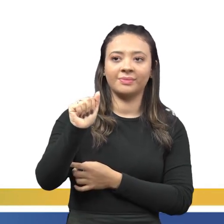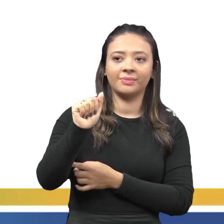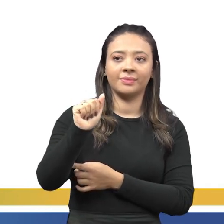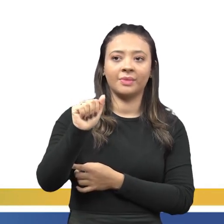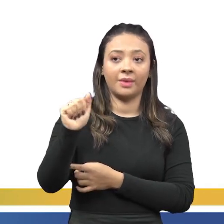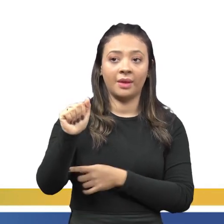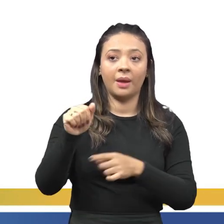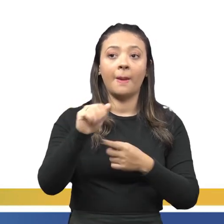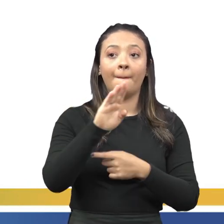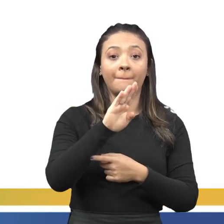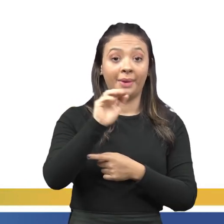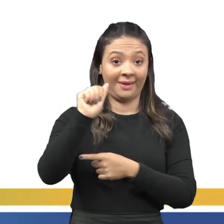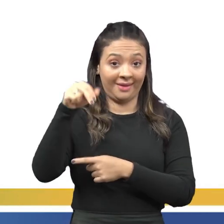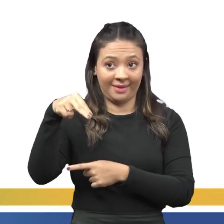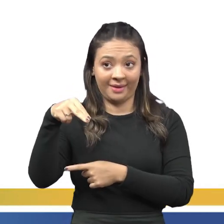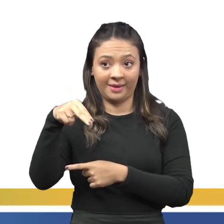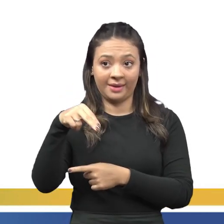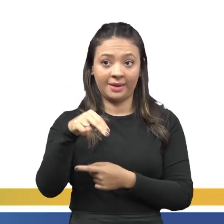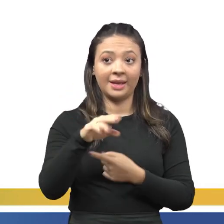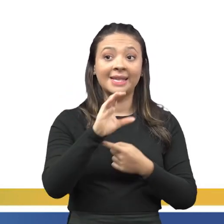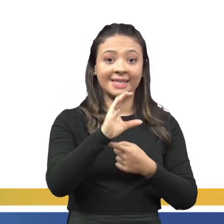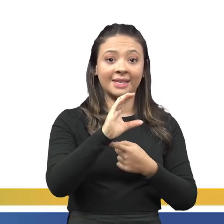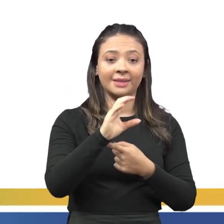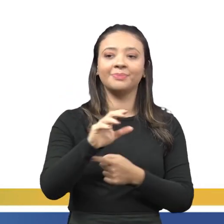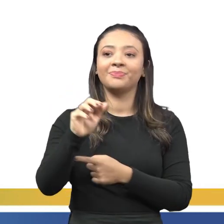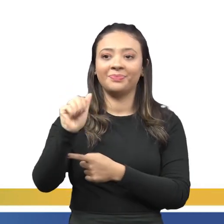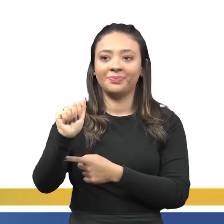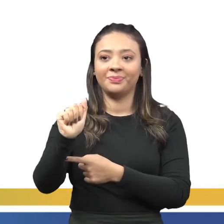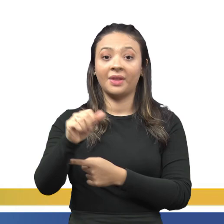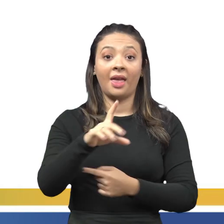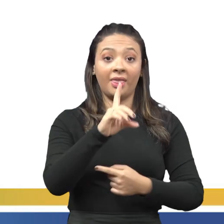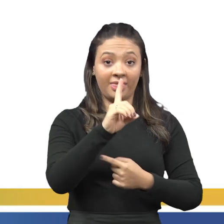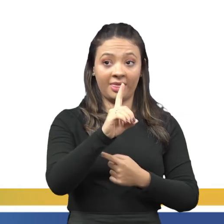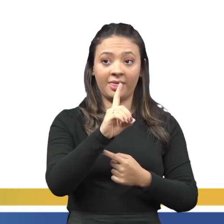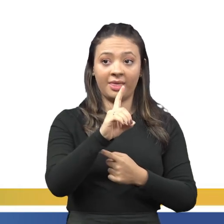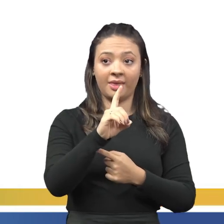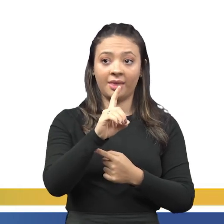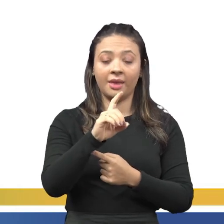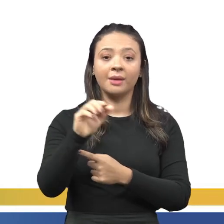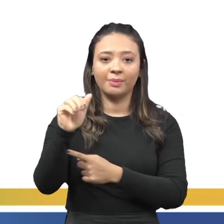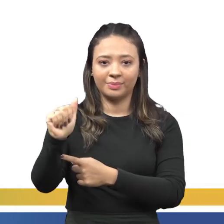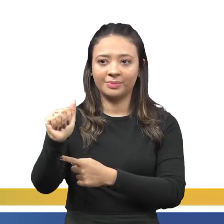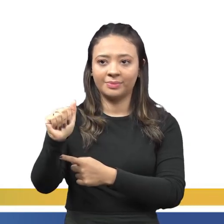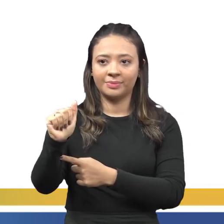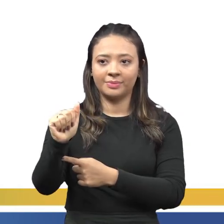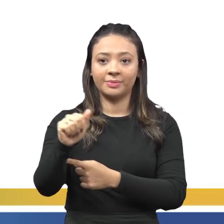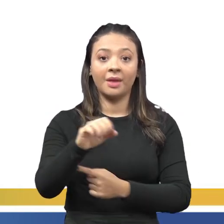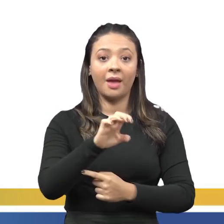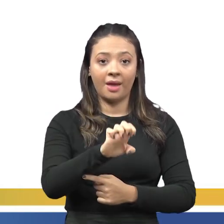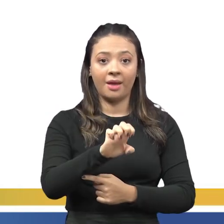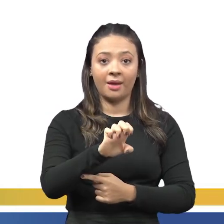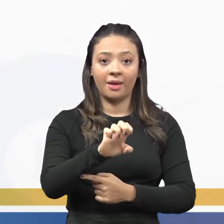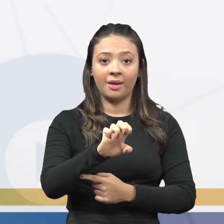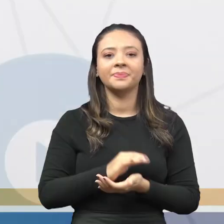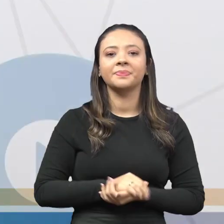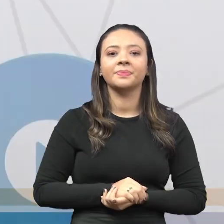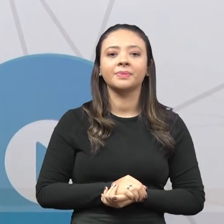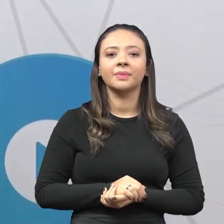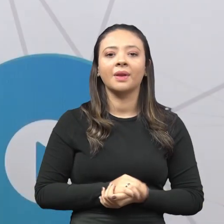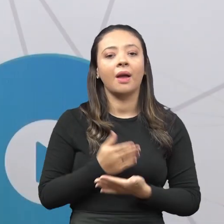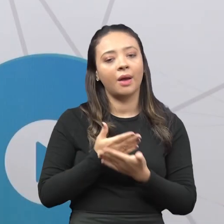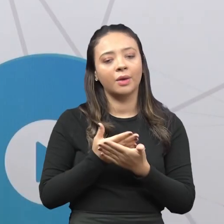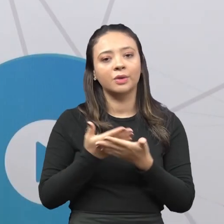a carrot, a sandwich e an egg. Então é